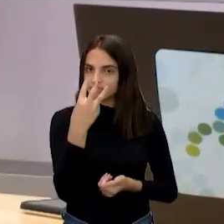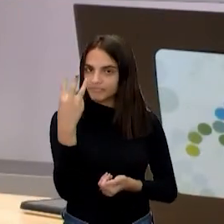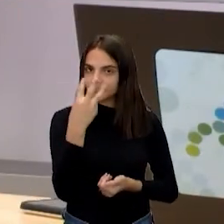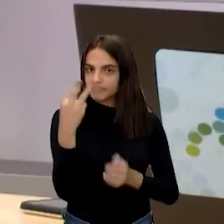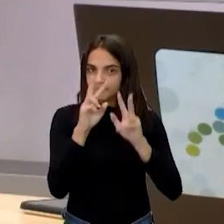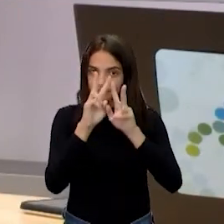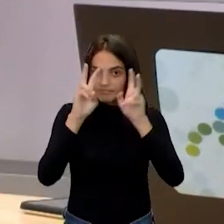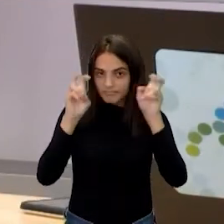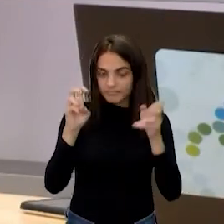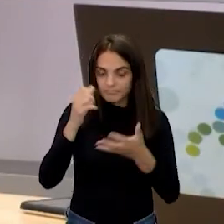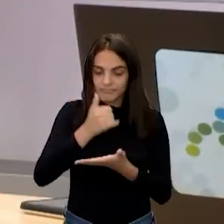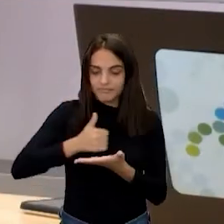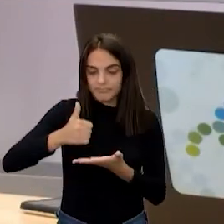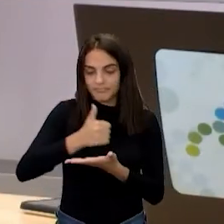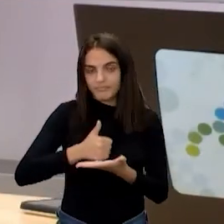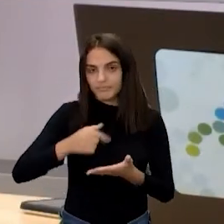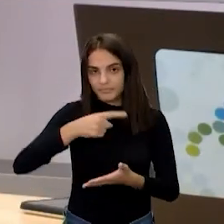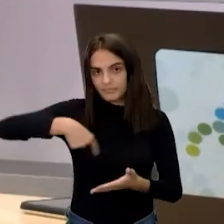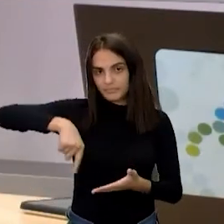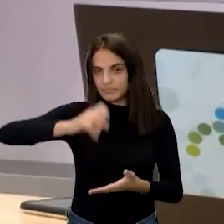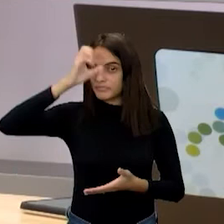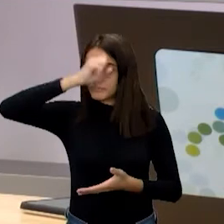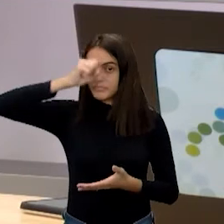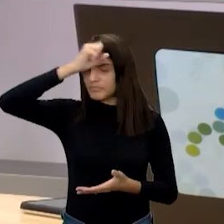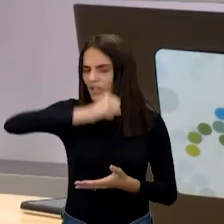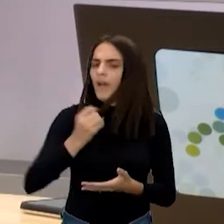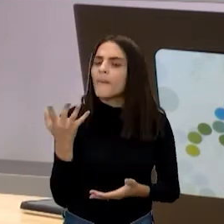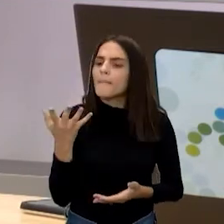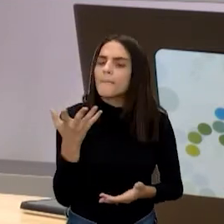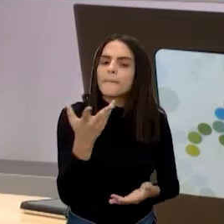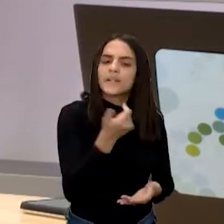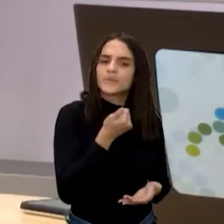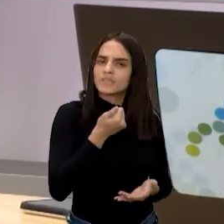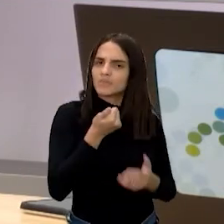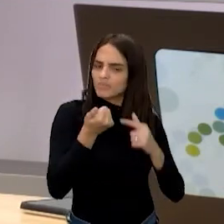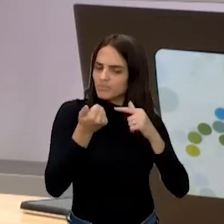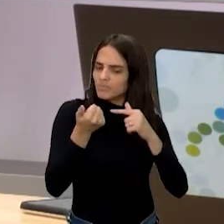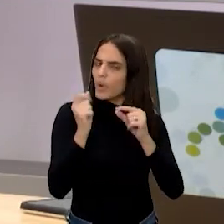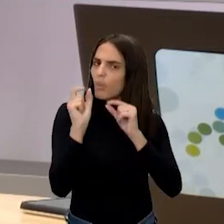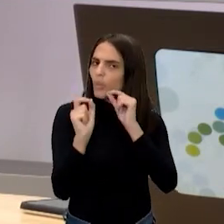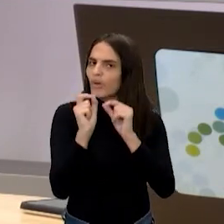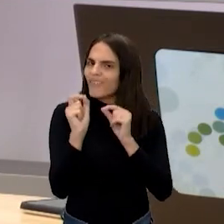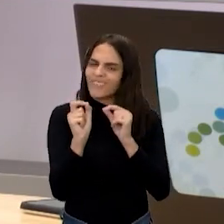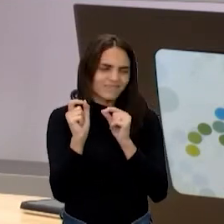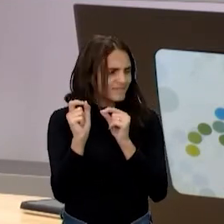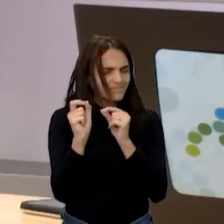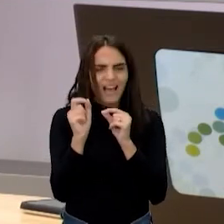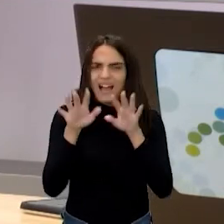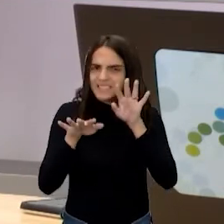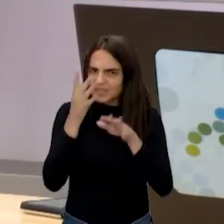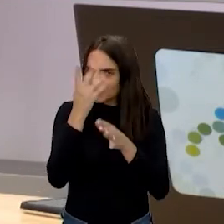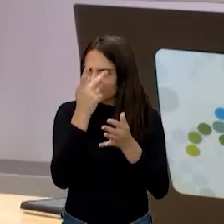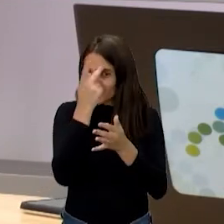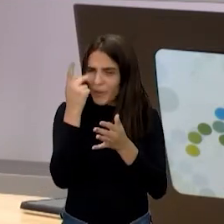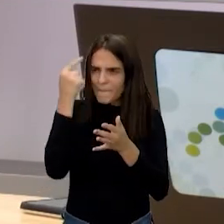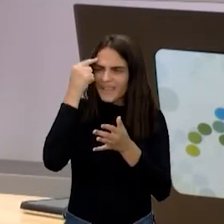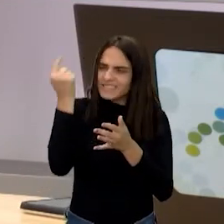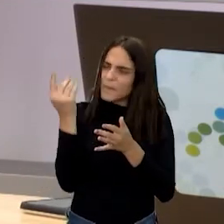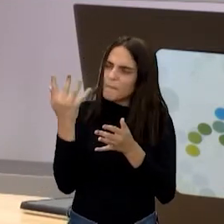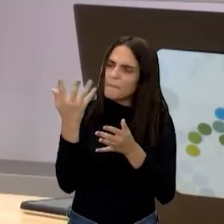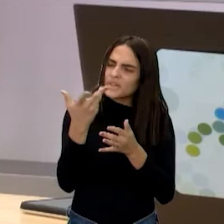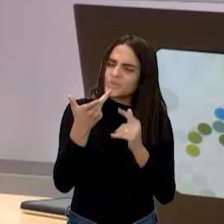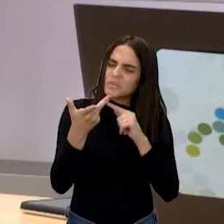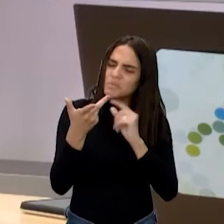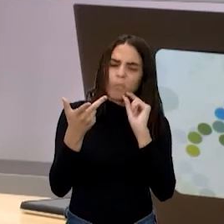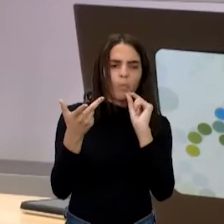entre publicidade e propaganda, o que é persuasão, porque é uma palavrinha aí que às vezes as pessoas ficam meio... O que seria persuasão, né? Tanto se